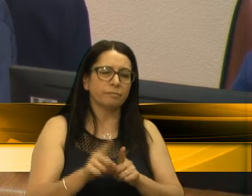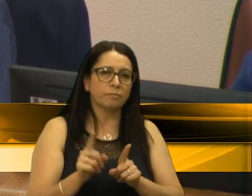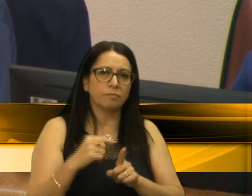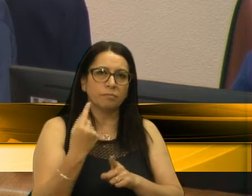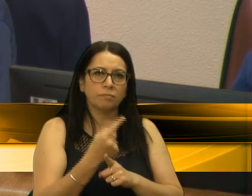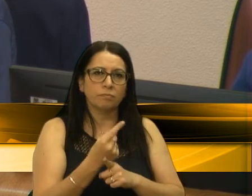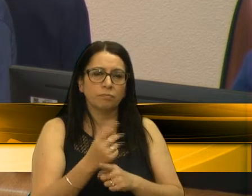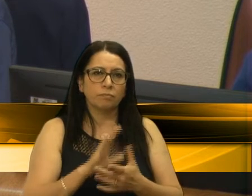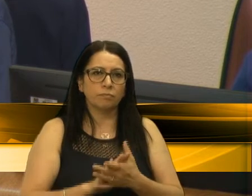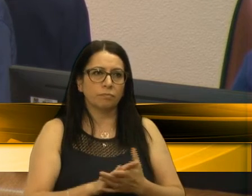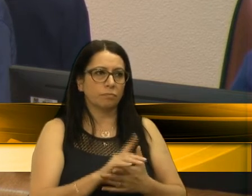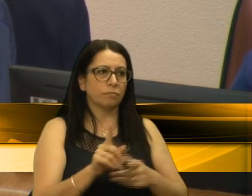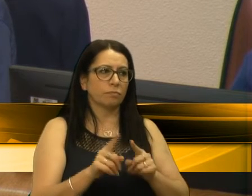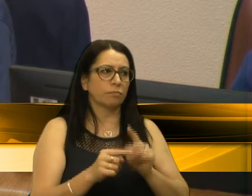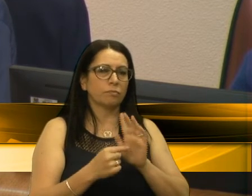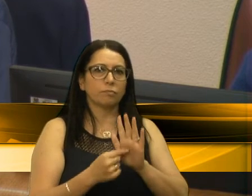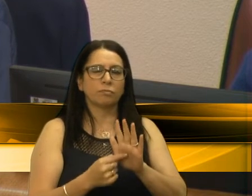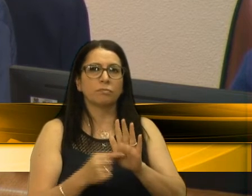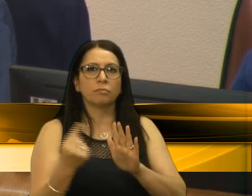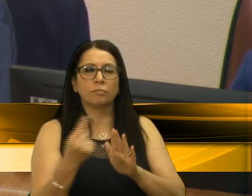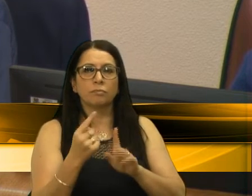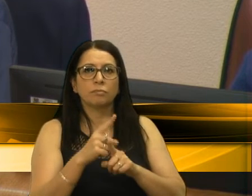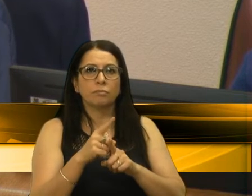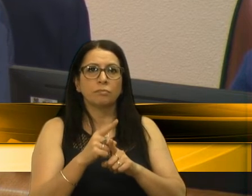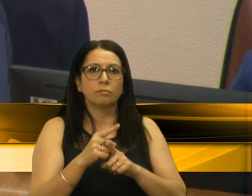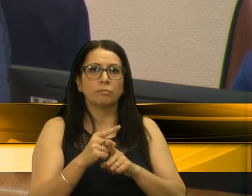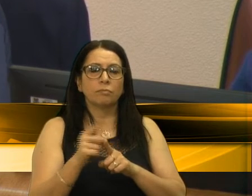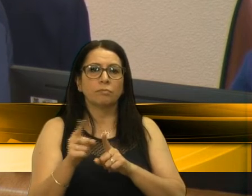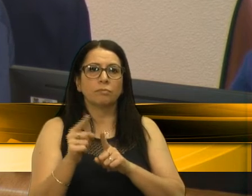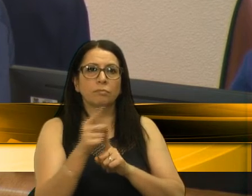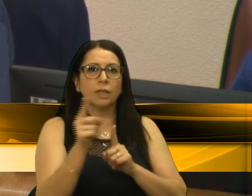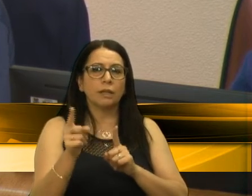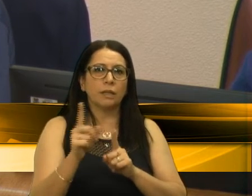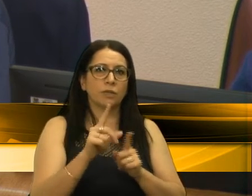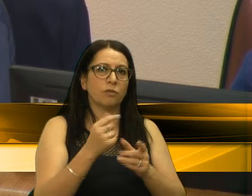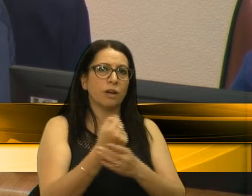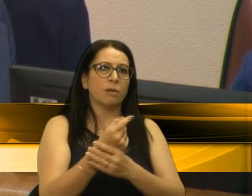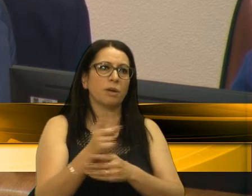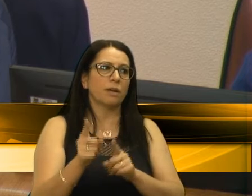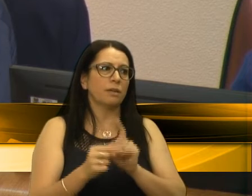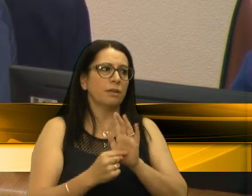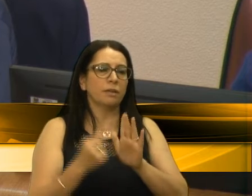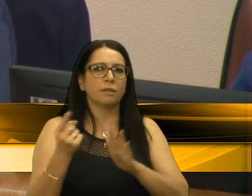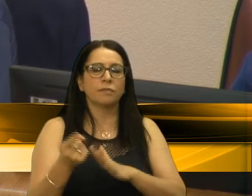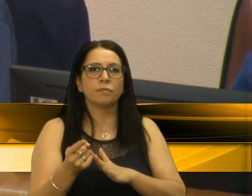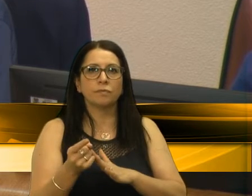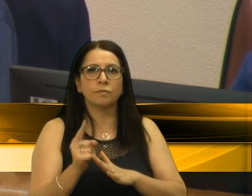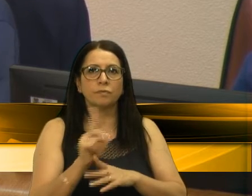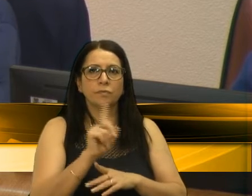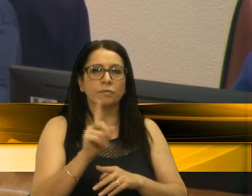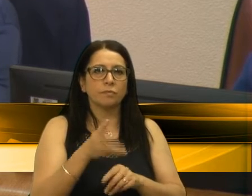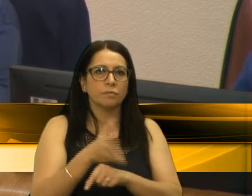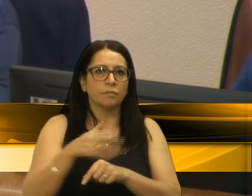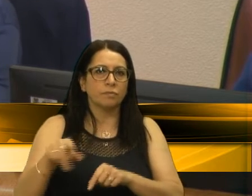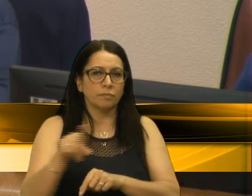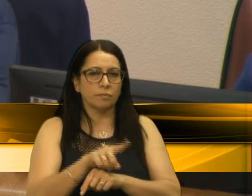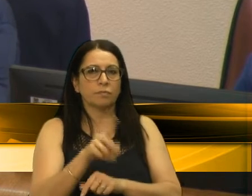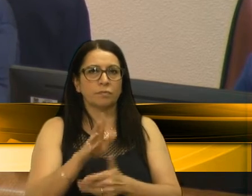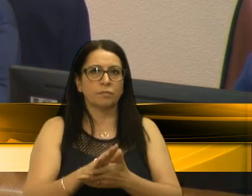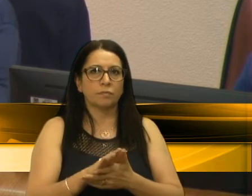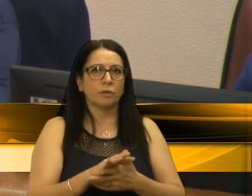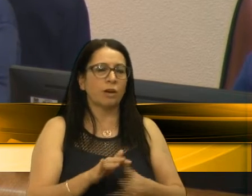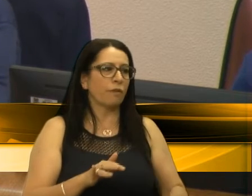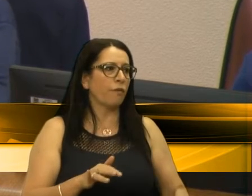Bombeiros para manifestação quanto a alguma inconsistência referente, principalmente à segurança dos eventos. Então, por parte deles, não